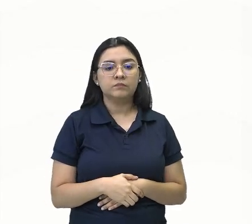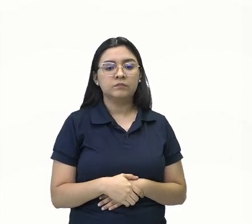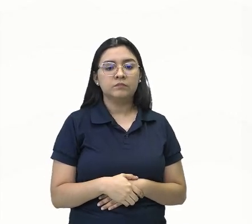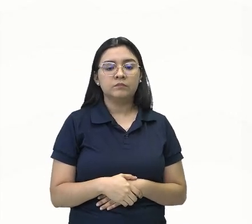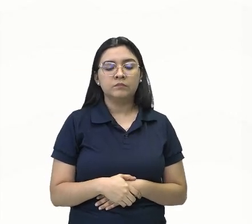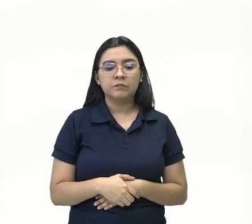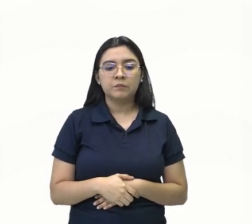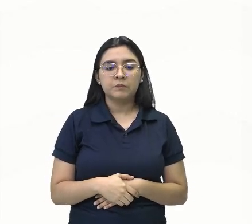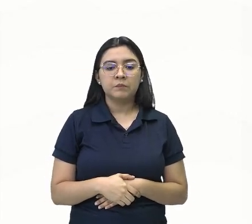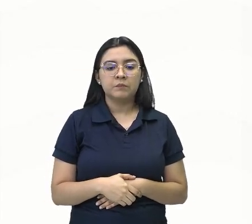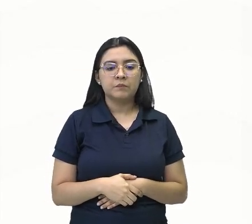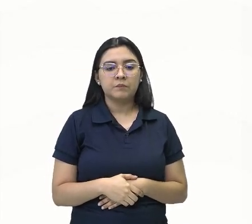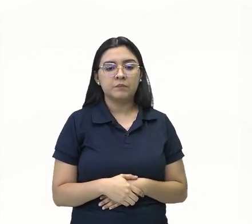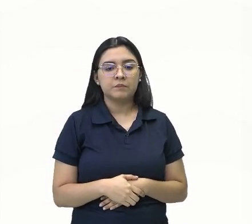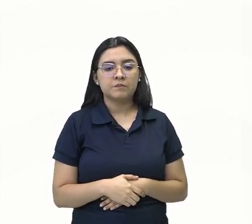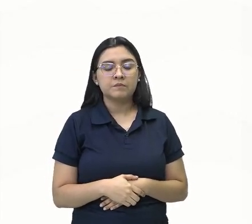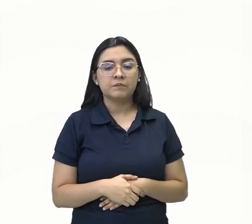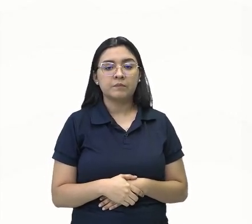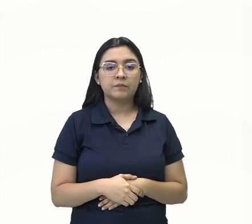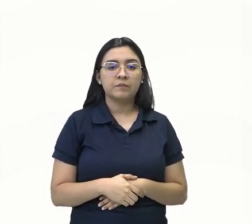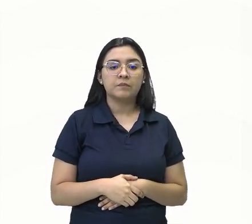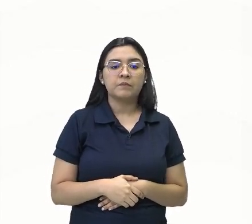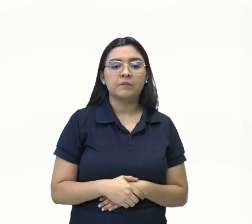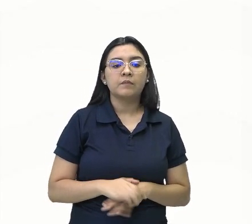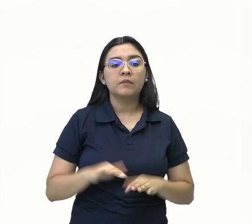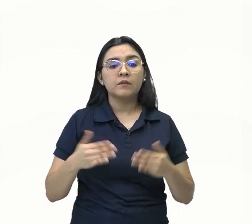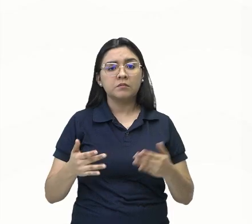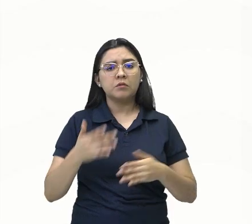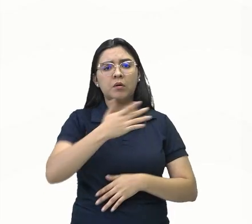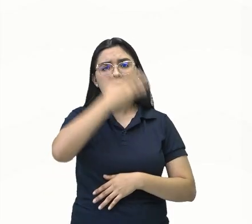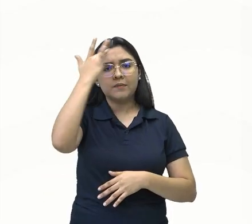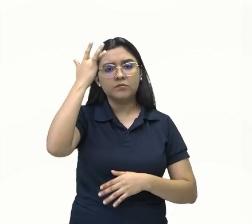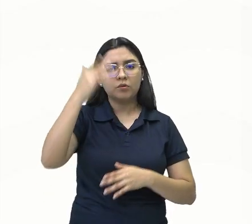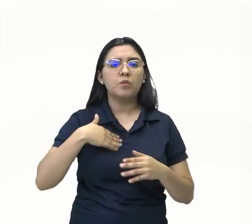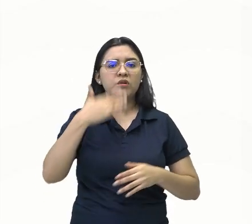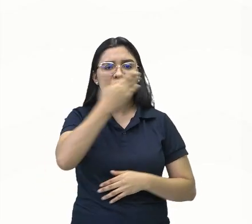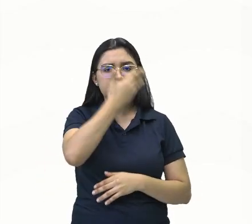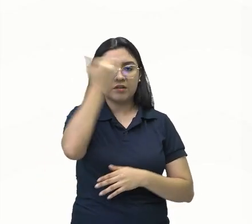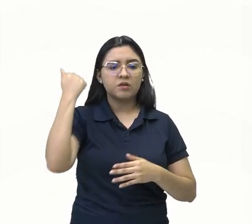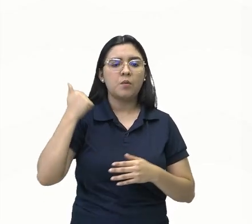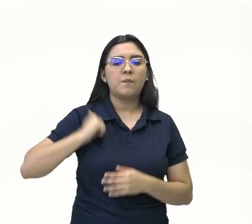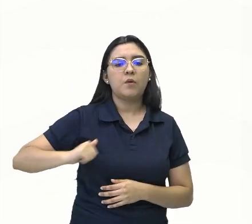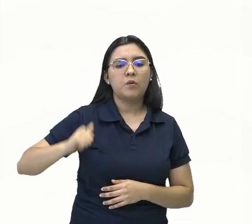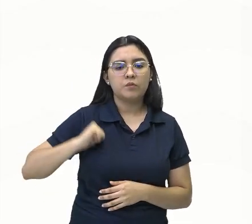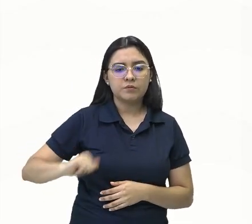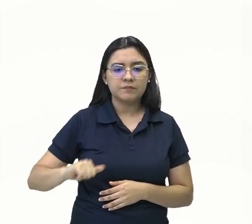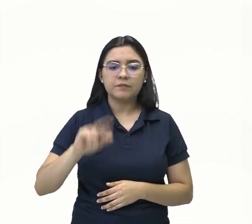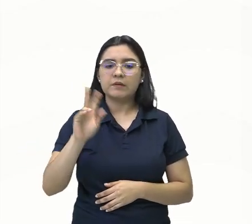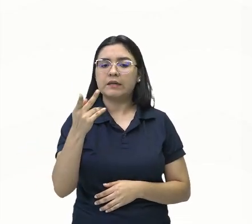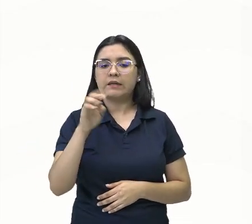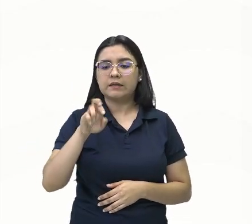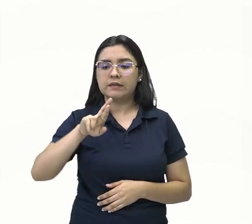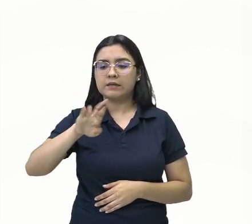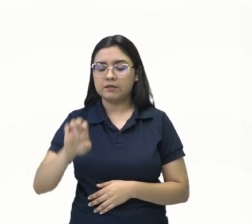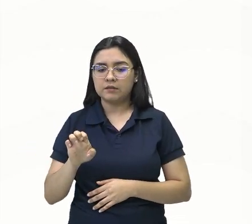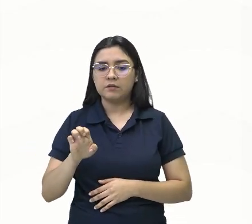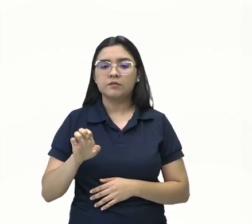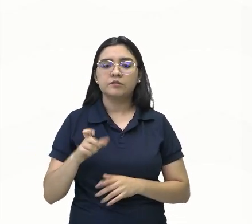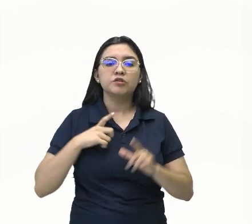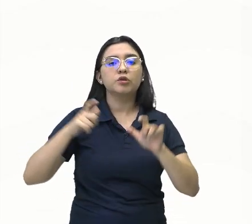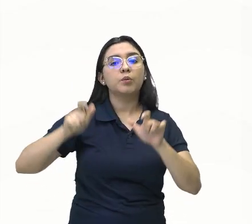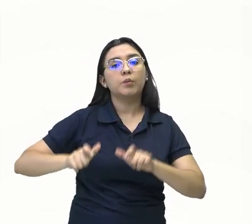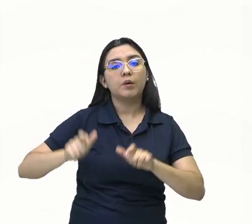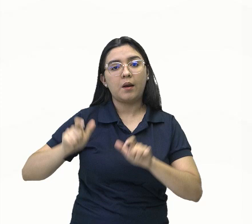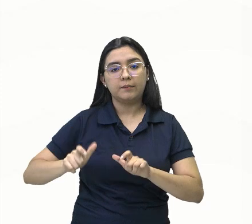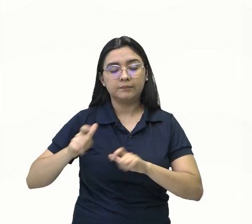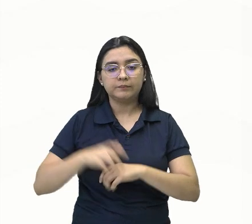esqueceu, deixou suas bolsas. A palavrinha bag é bolsa, tá? Here, aqui, um advérbio de local,